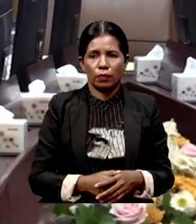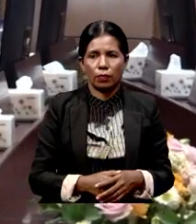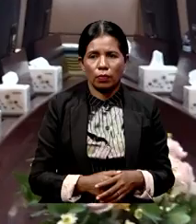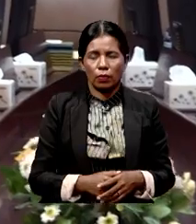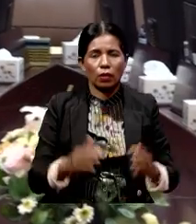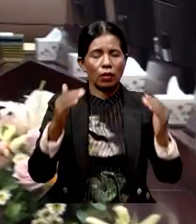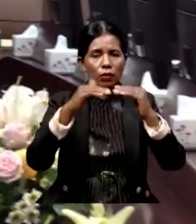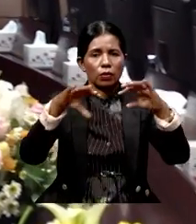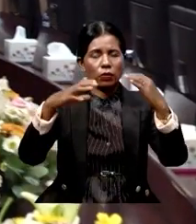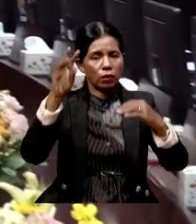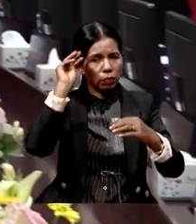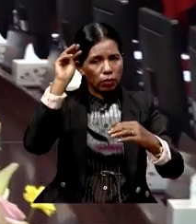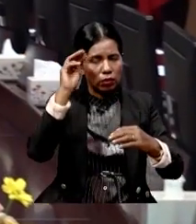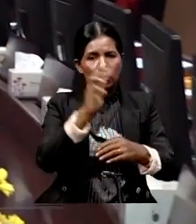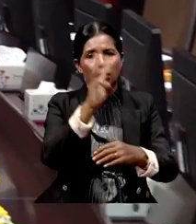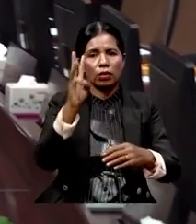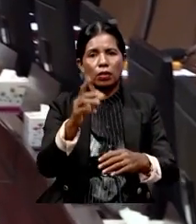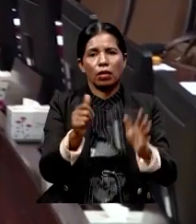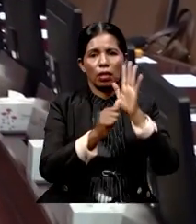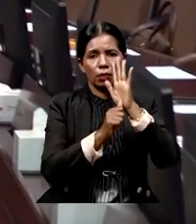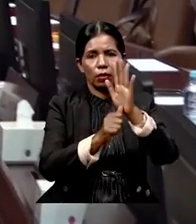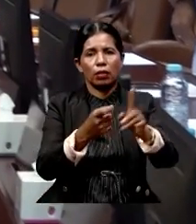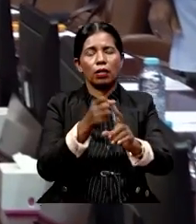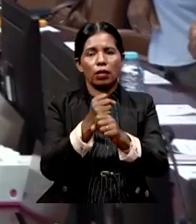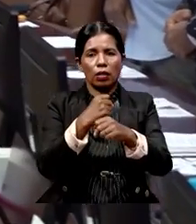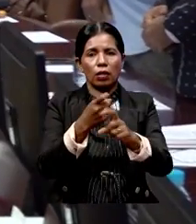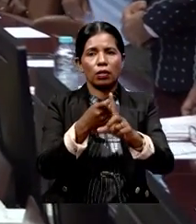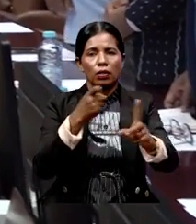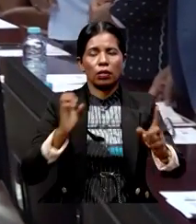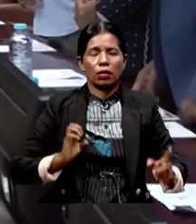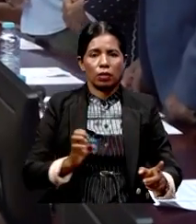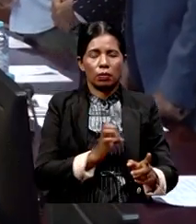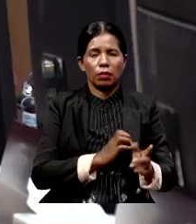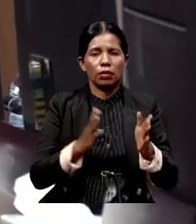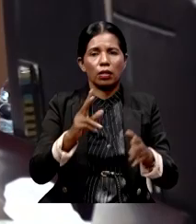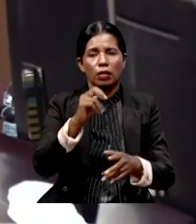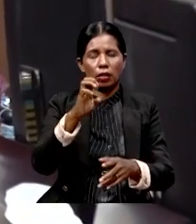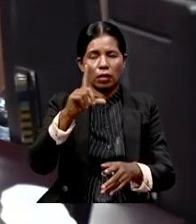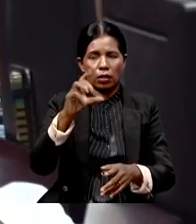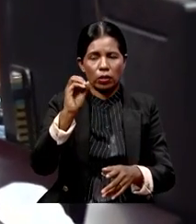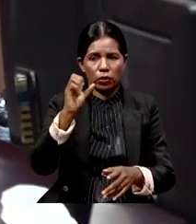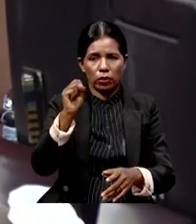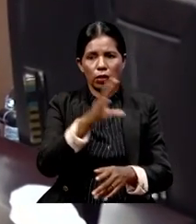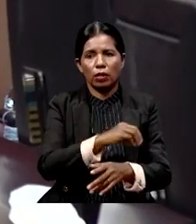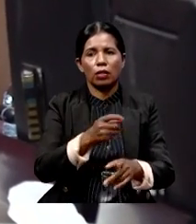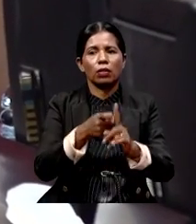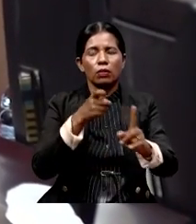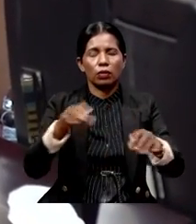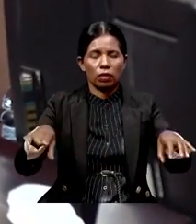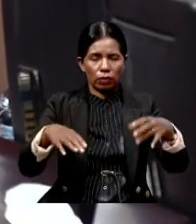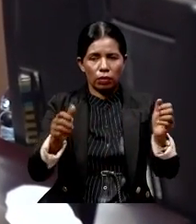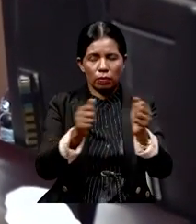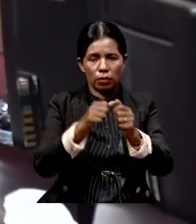Sormuto Conselho Ministro de Quartané assiste à apresentação de Behalau Hussein Embaixador Nelson Santos Novik Chong, Hussein Serviço de